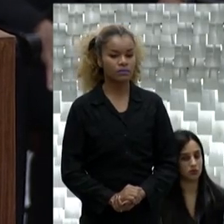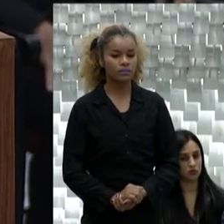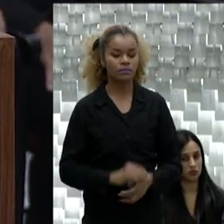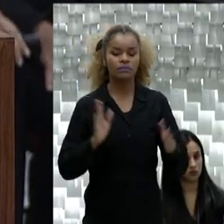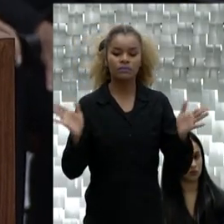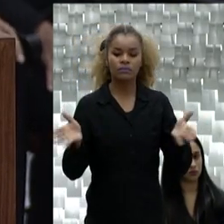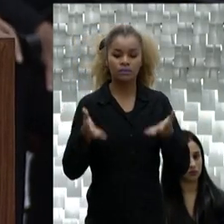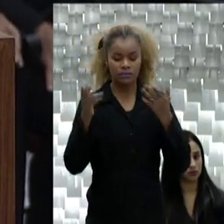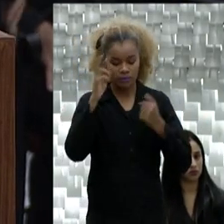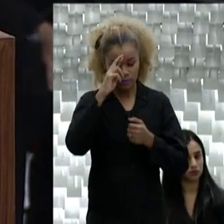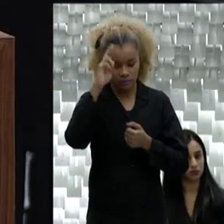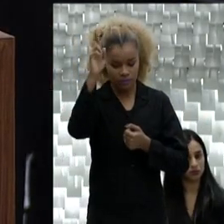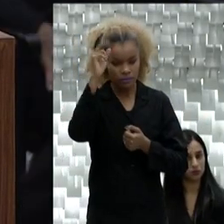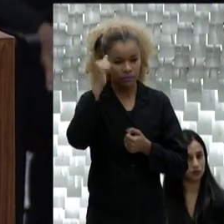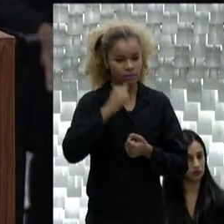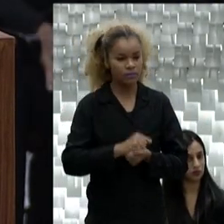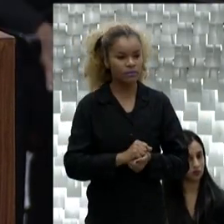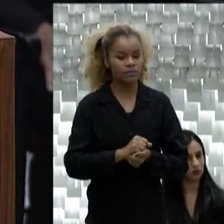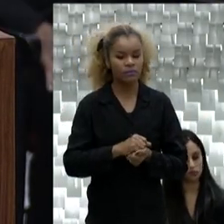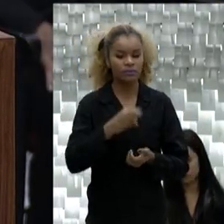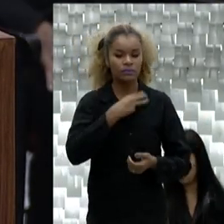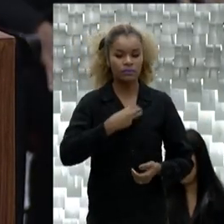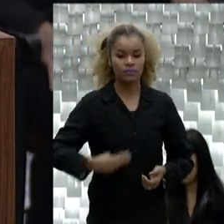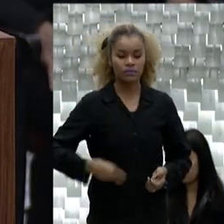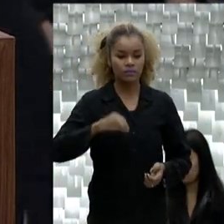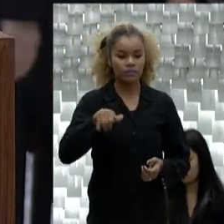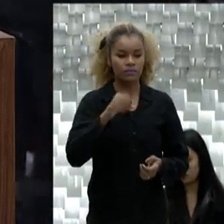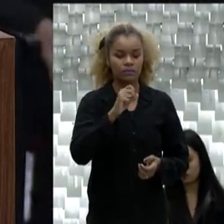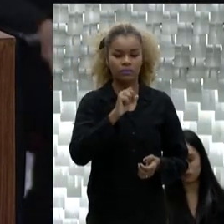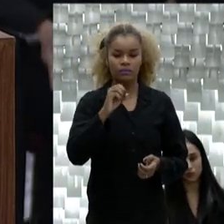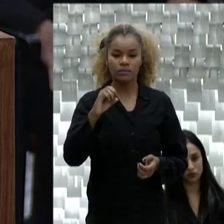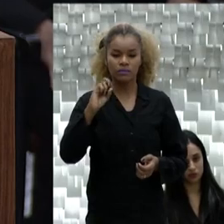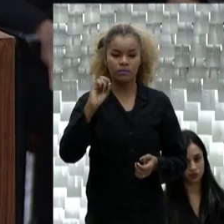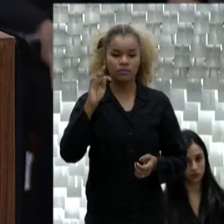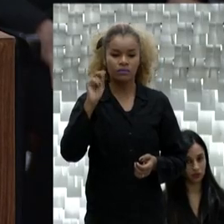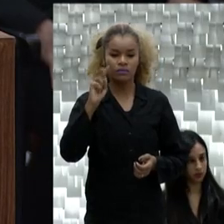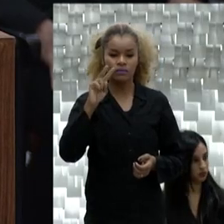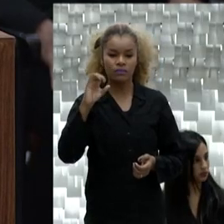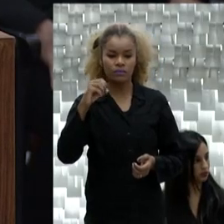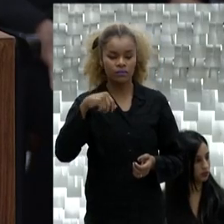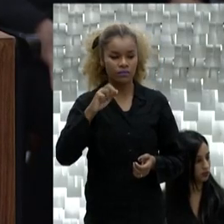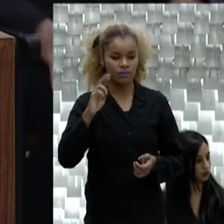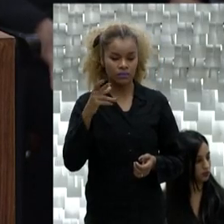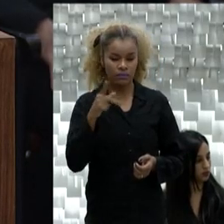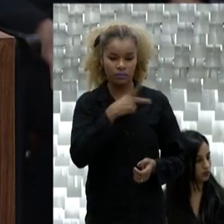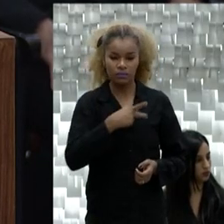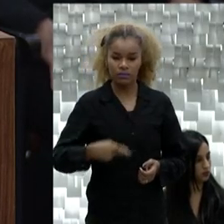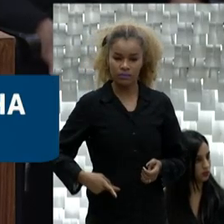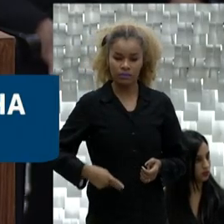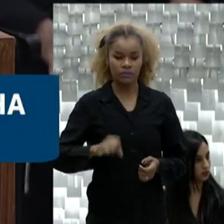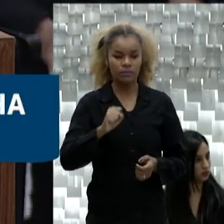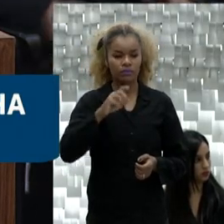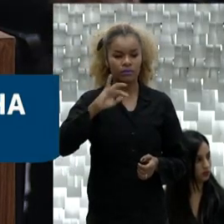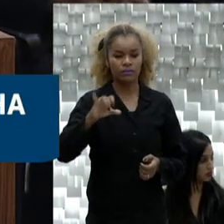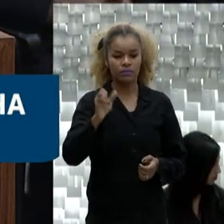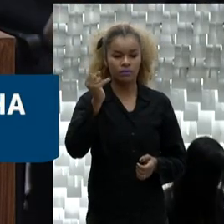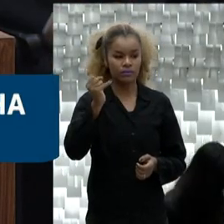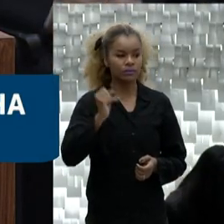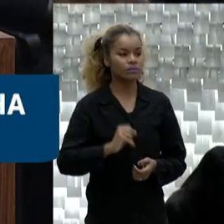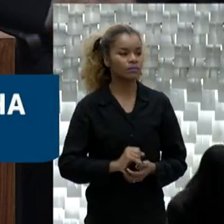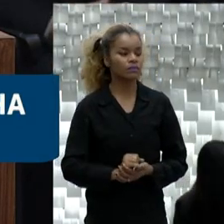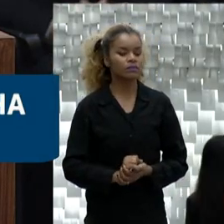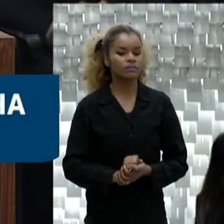Excelentíssimo senhor ministro João Otávio de Noronha, presidente do Superior Tribunal de